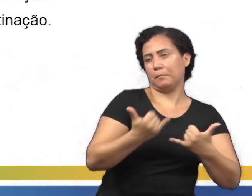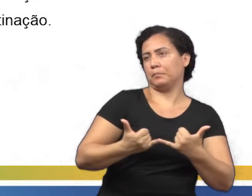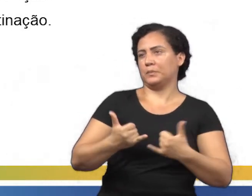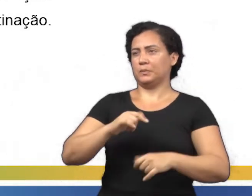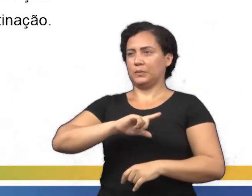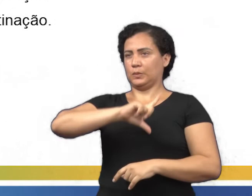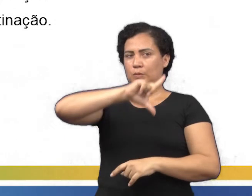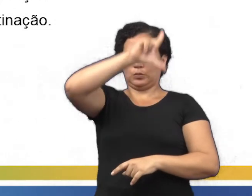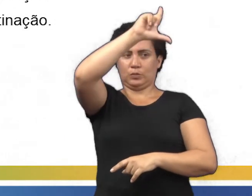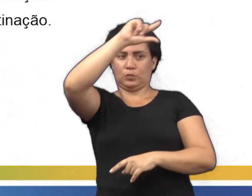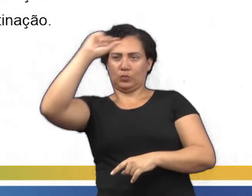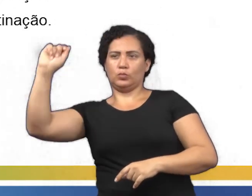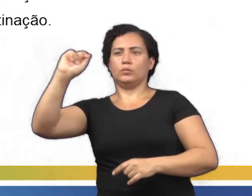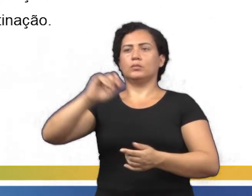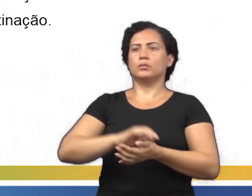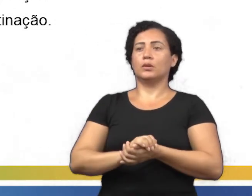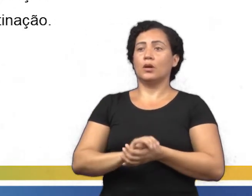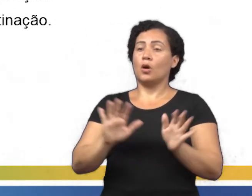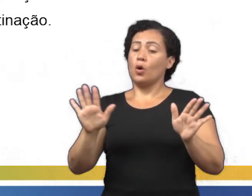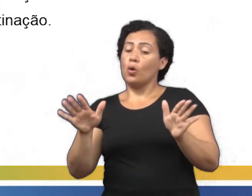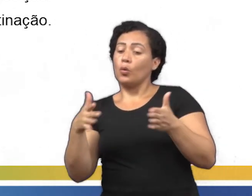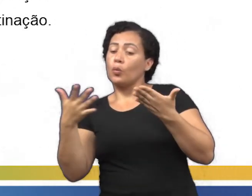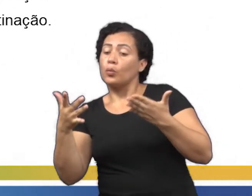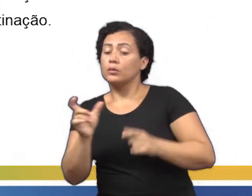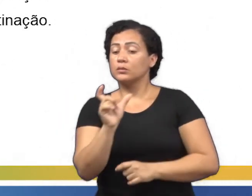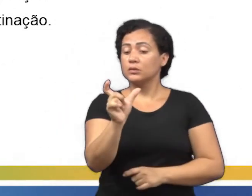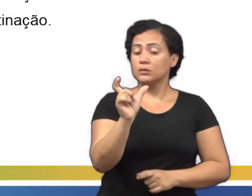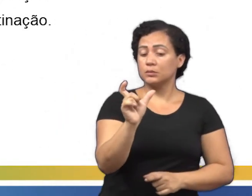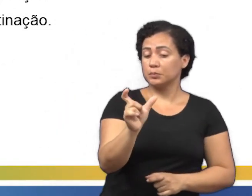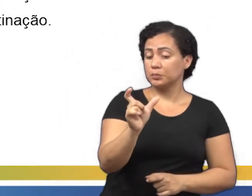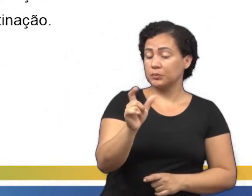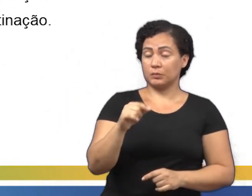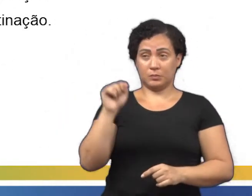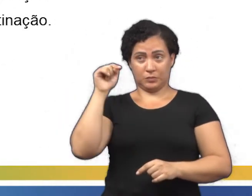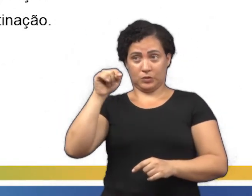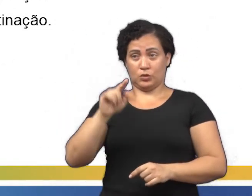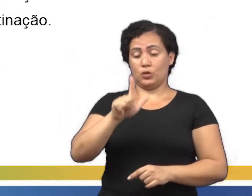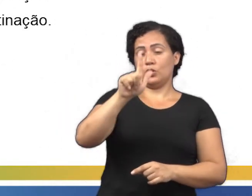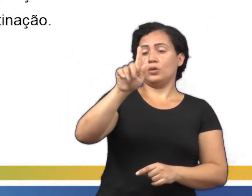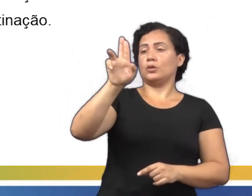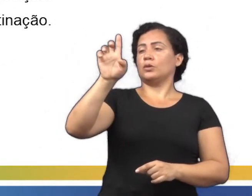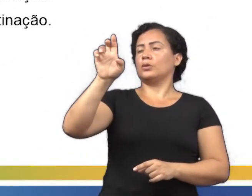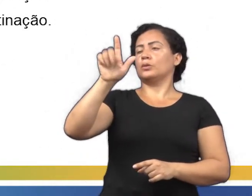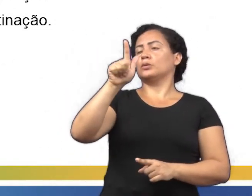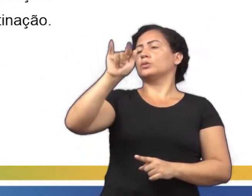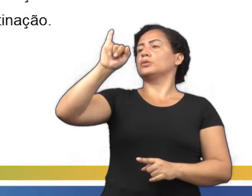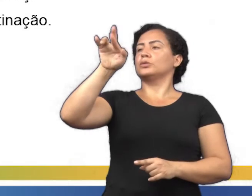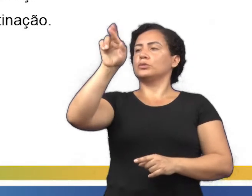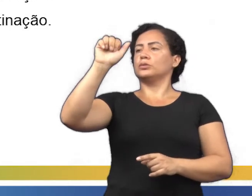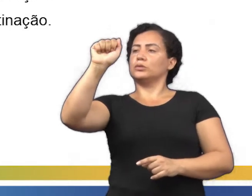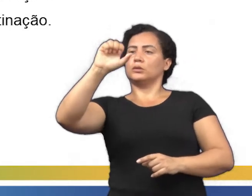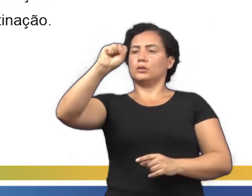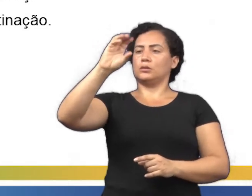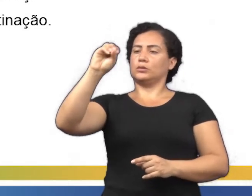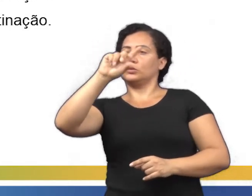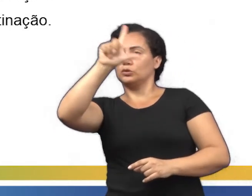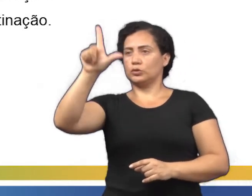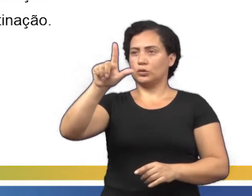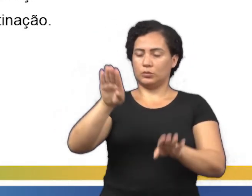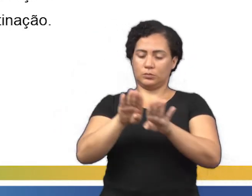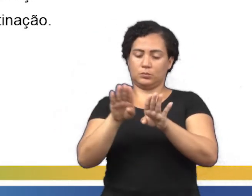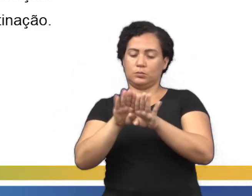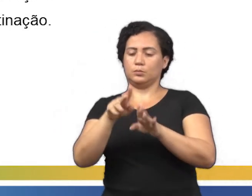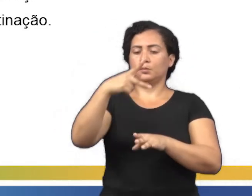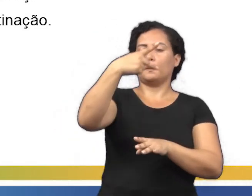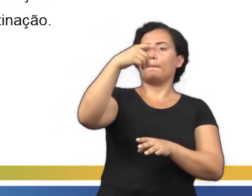respectivamente. Ou seja, quais as palavras aí do girassol e passatempo, quais os processos que elas sofreram ao mesmo